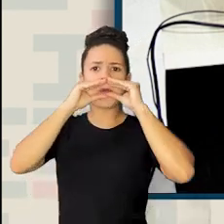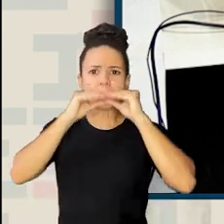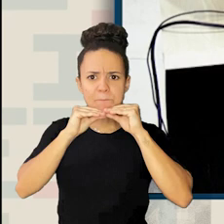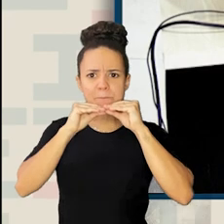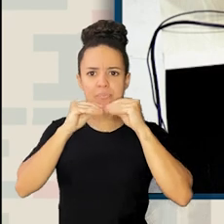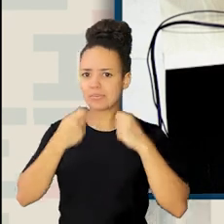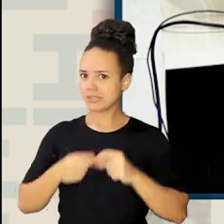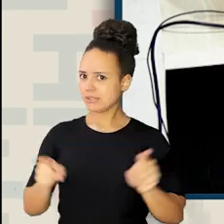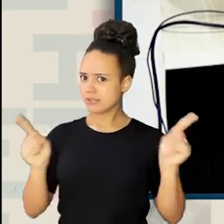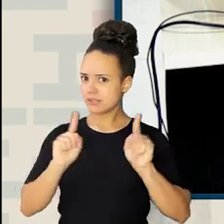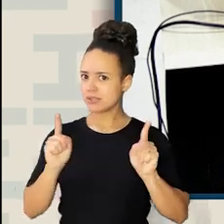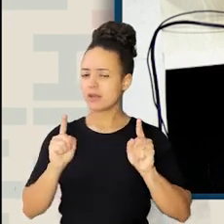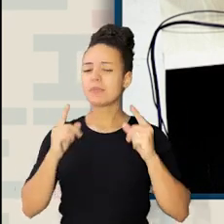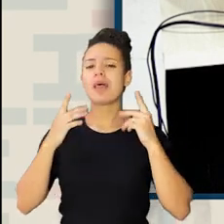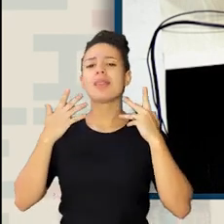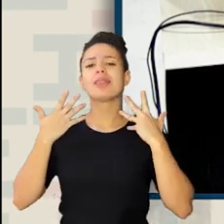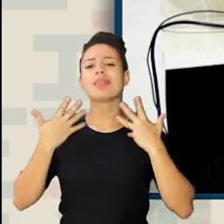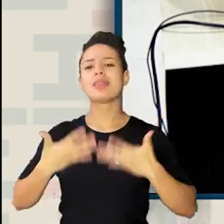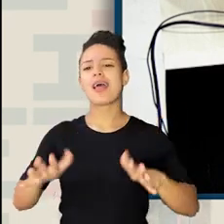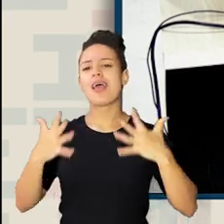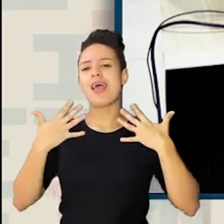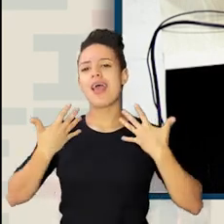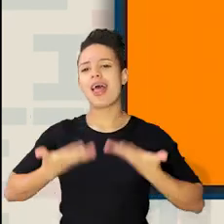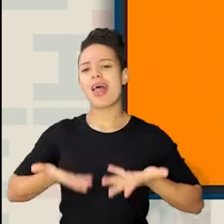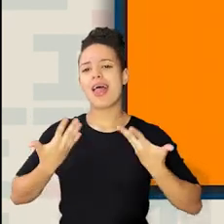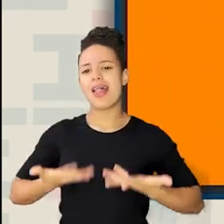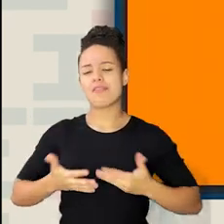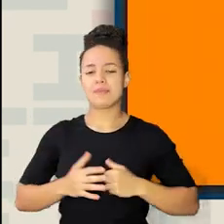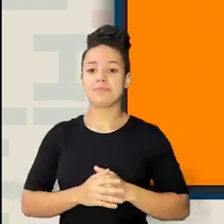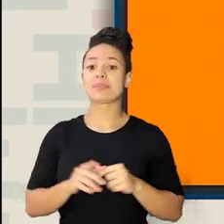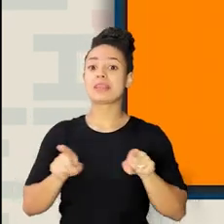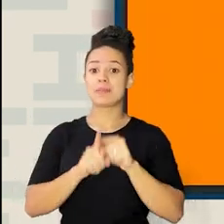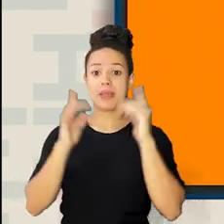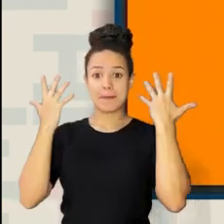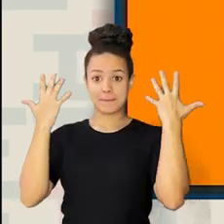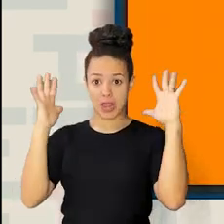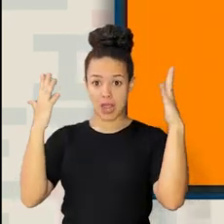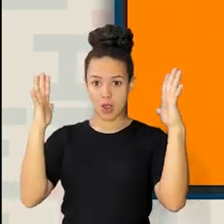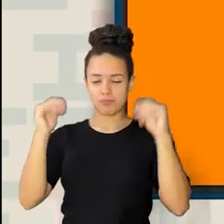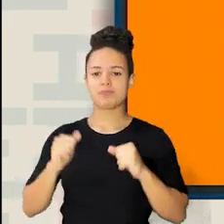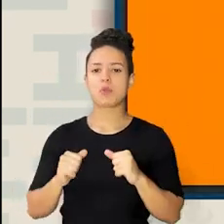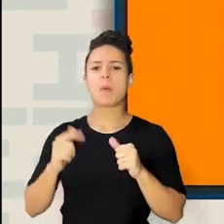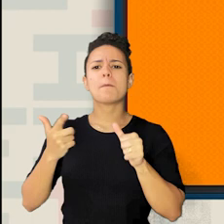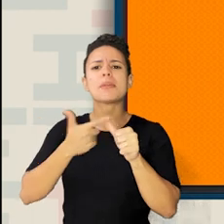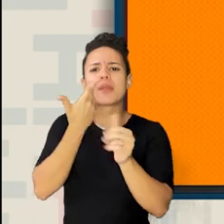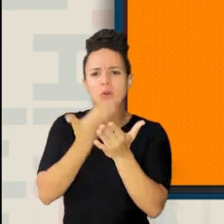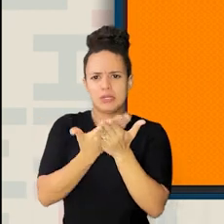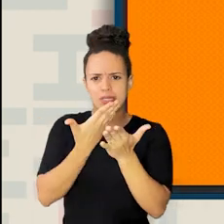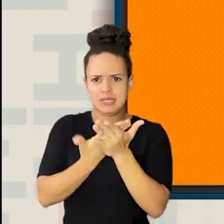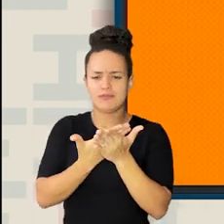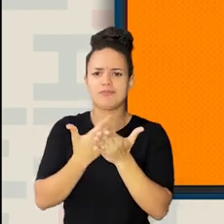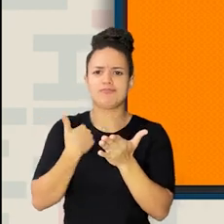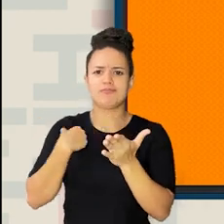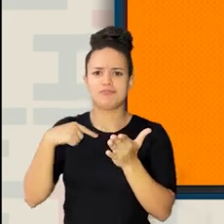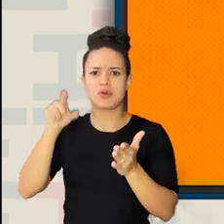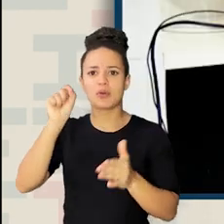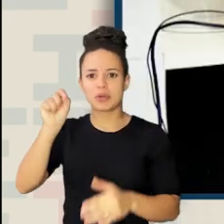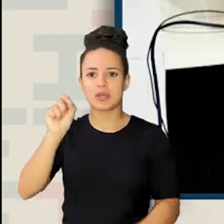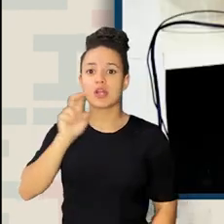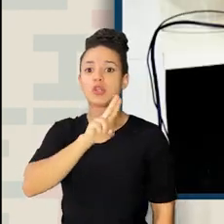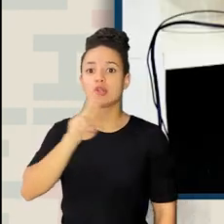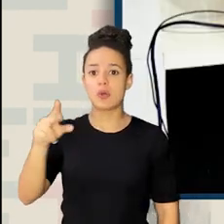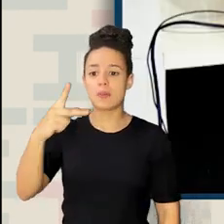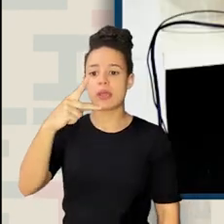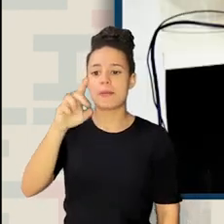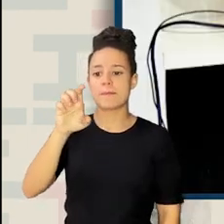lábio, tá? Outra coisa em relação às mãos, né? O primeiro livro que eu estudei de flauta se chamava